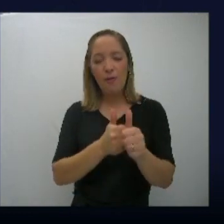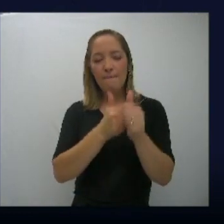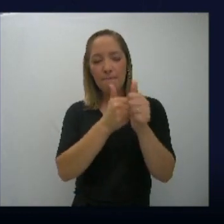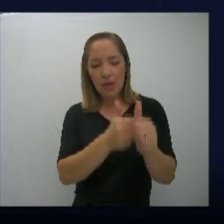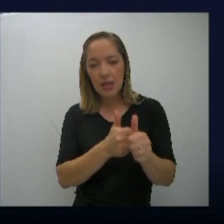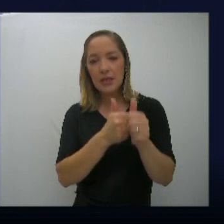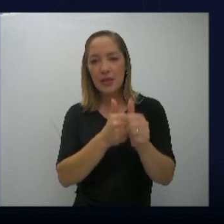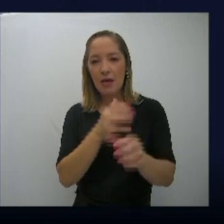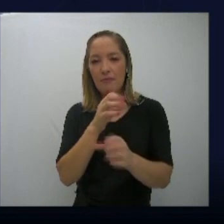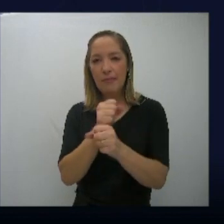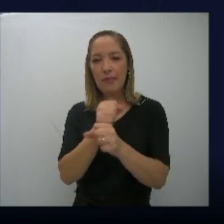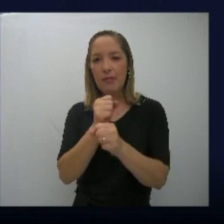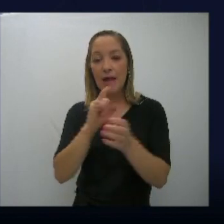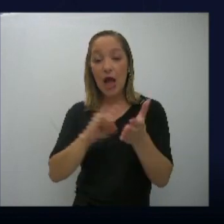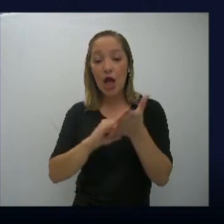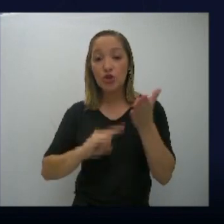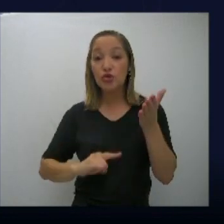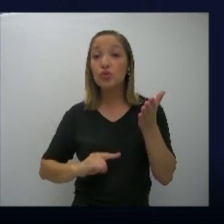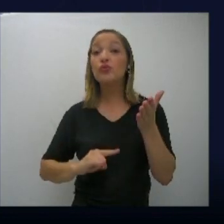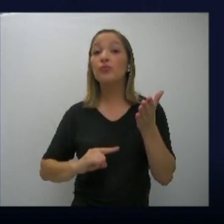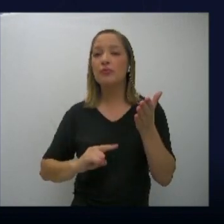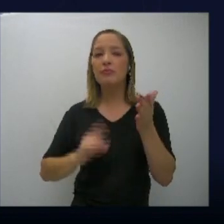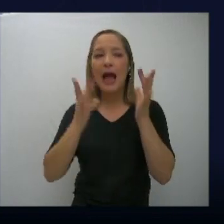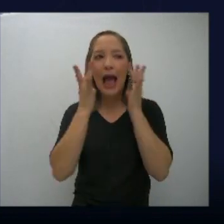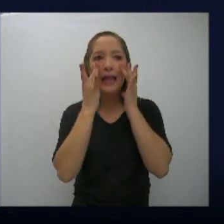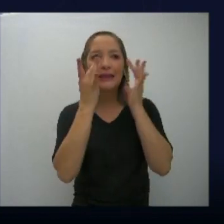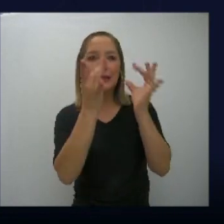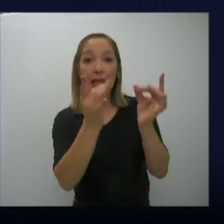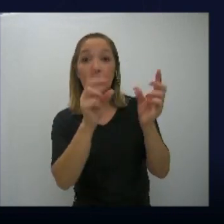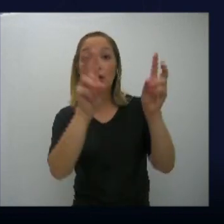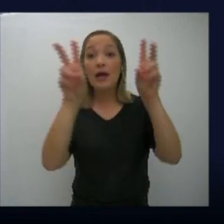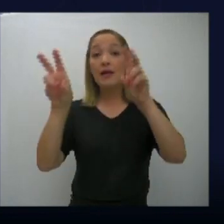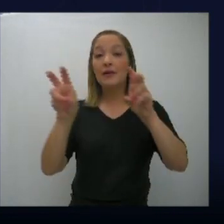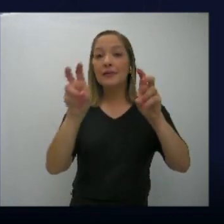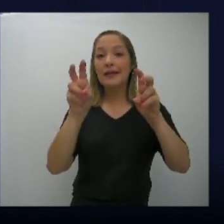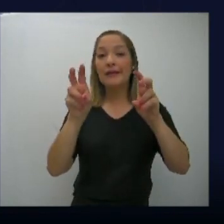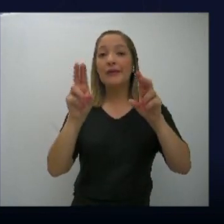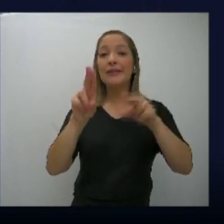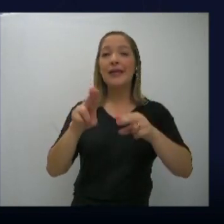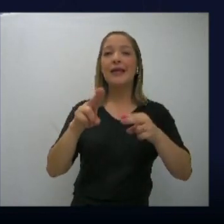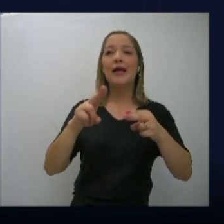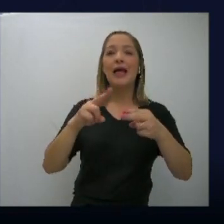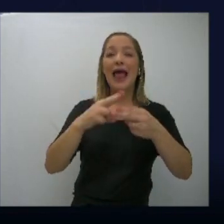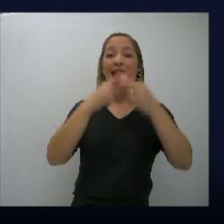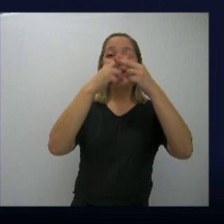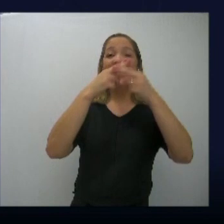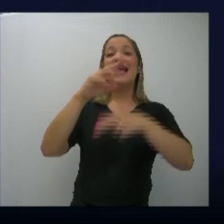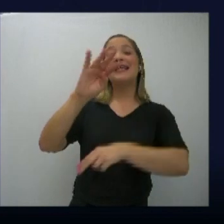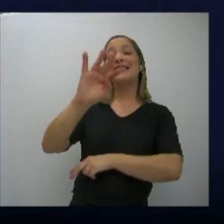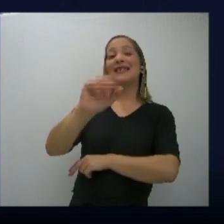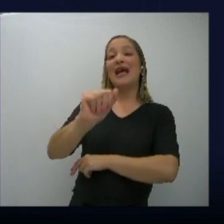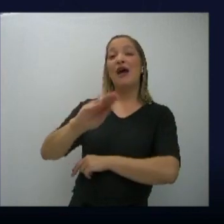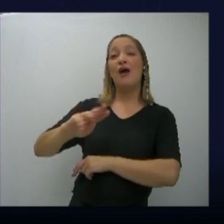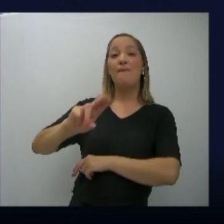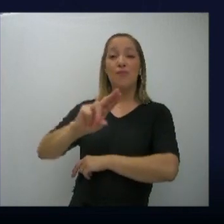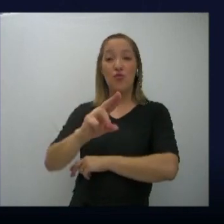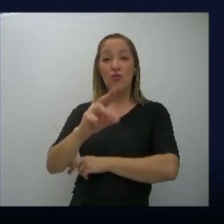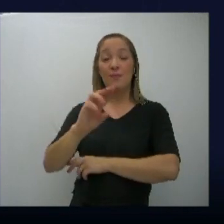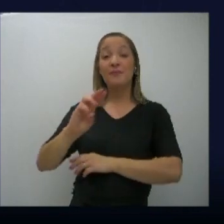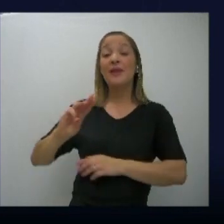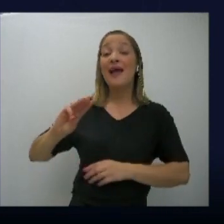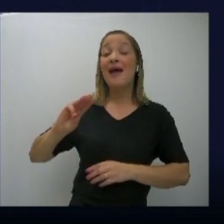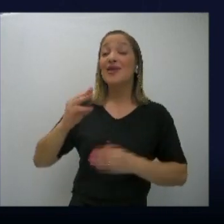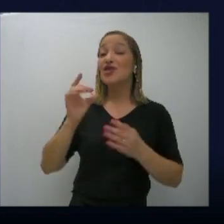a cotação das ações você vai ficar mais antenado nesse tema que até então era tá boa né só apenas três milhões de pessoas que